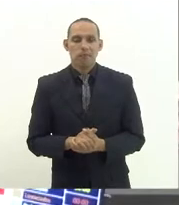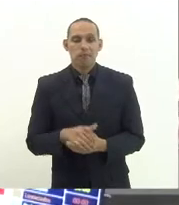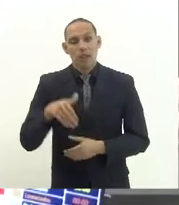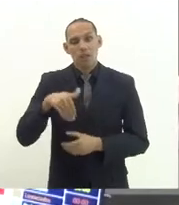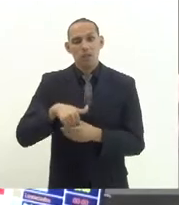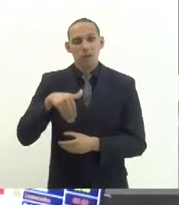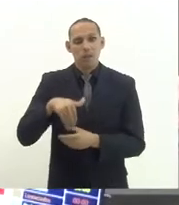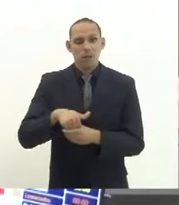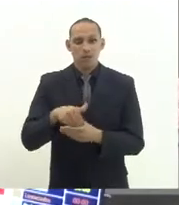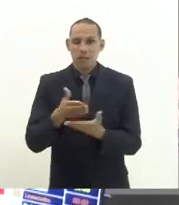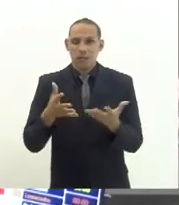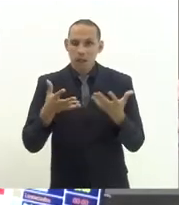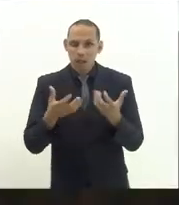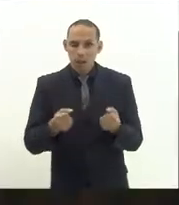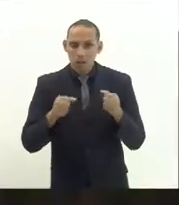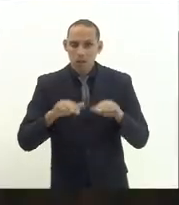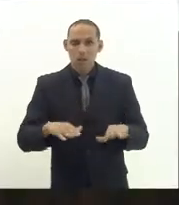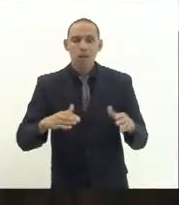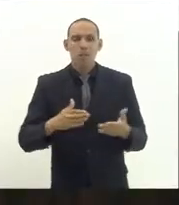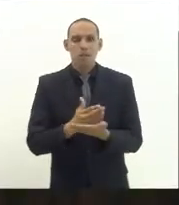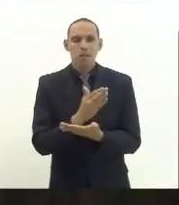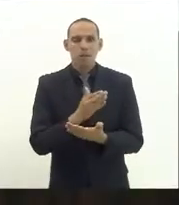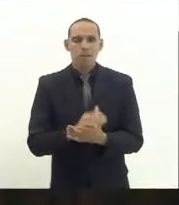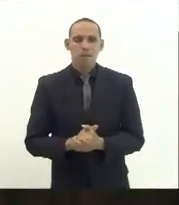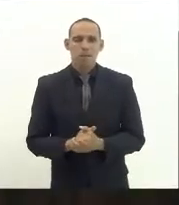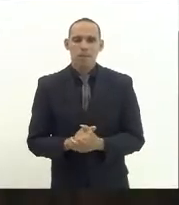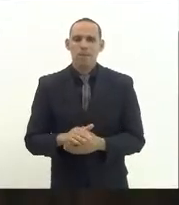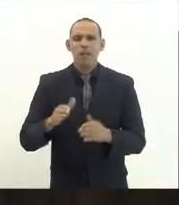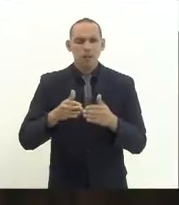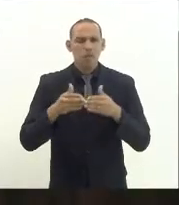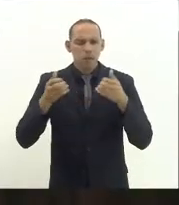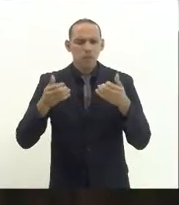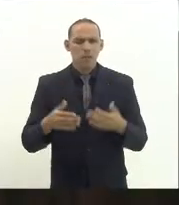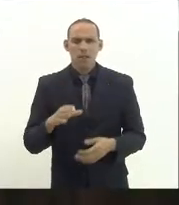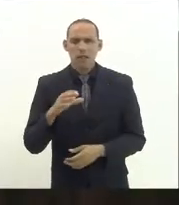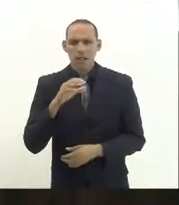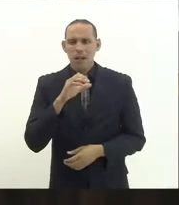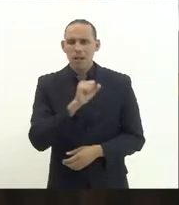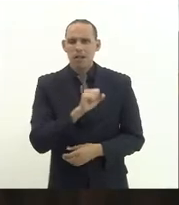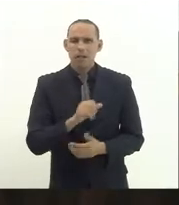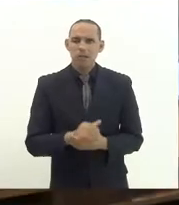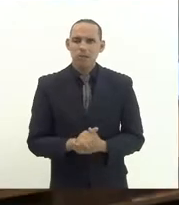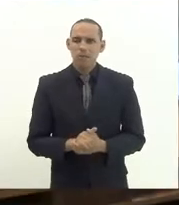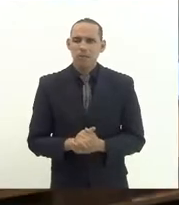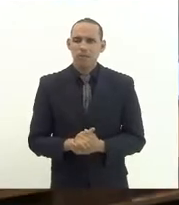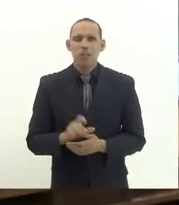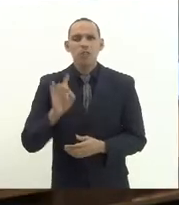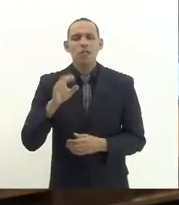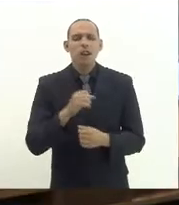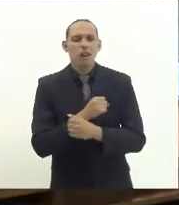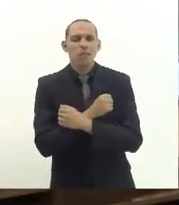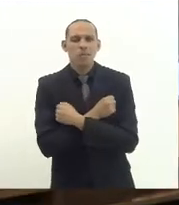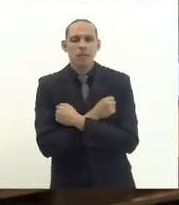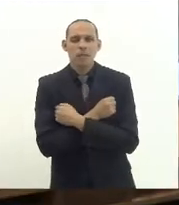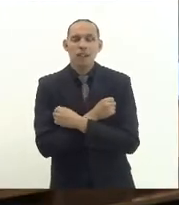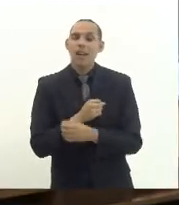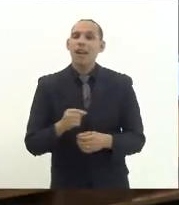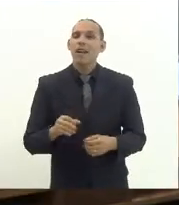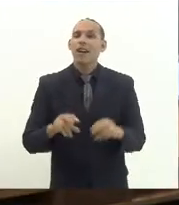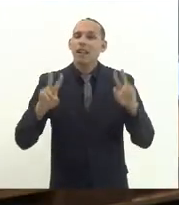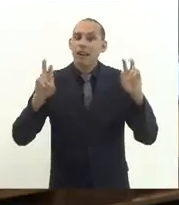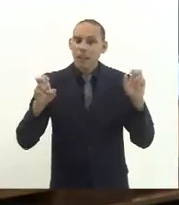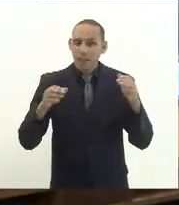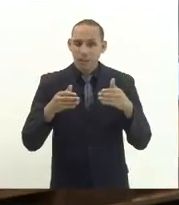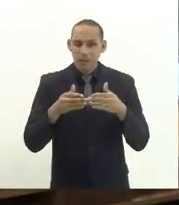e em votação seus que a prova pelo menos que estão aprovado pela publicação só para mandar um abraço é uma questão de